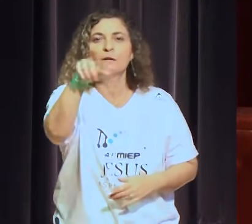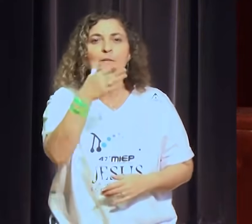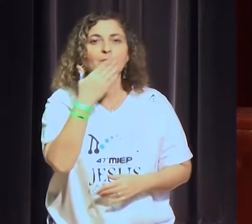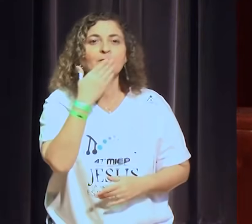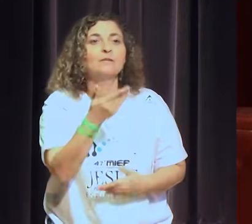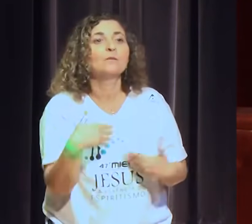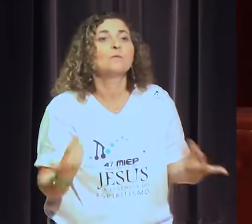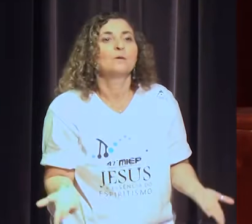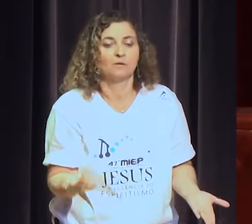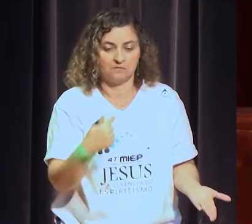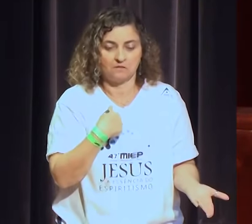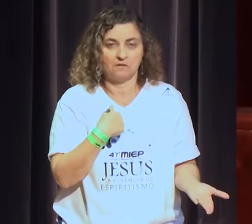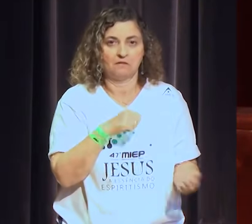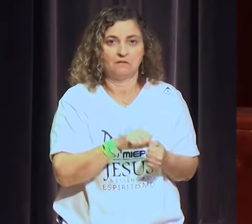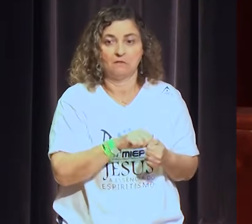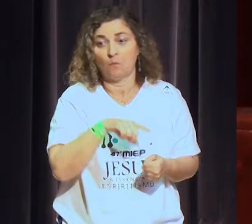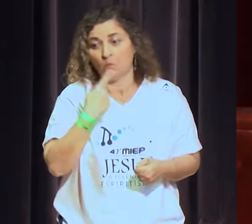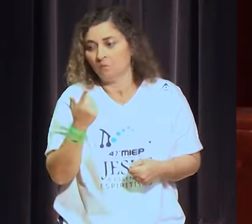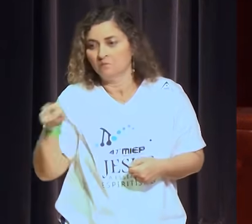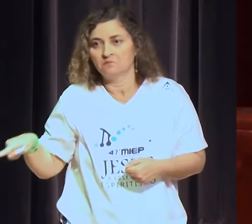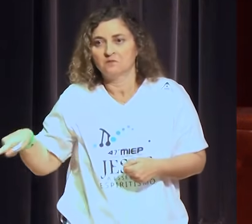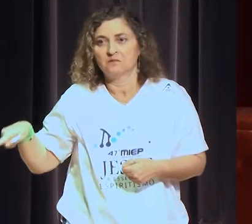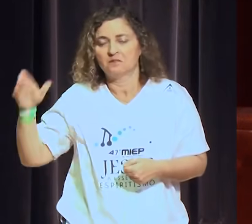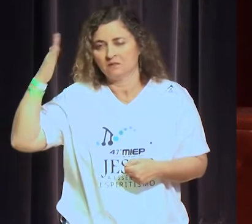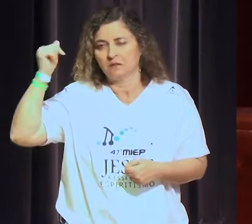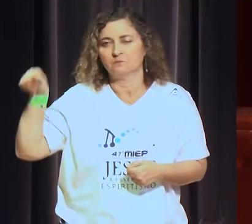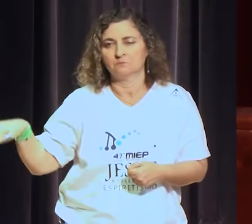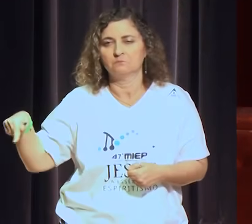Qual a tapioca que você prefere? Não vale me adular.